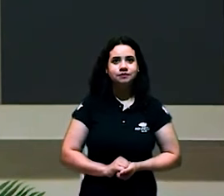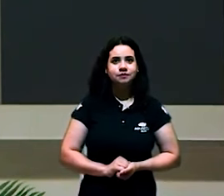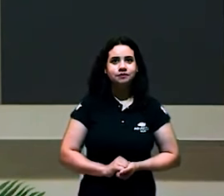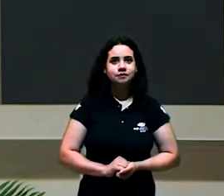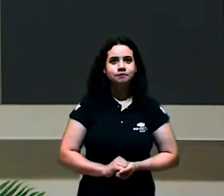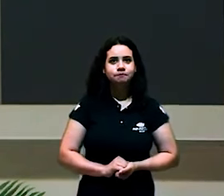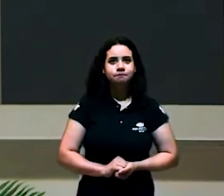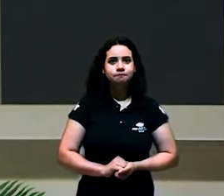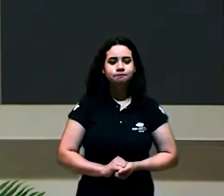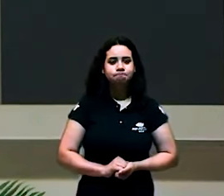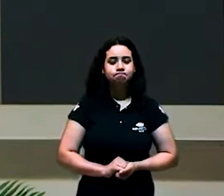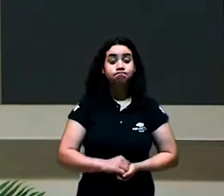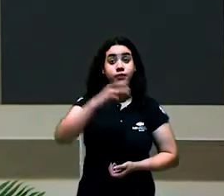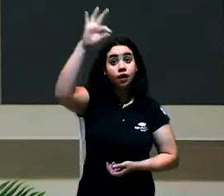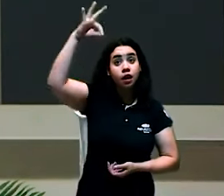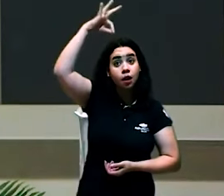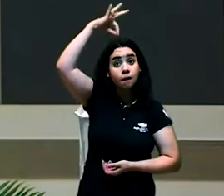Ele está aqui nesta noite.